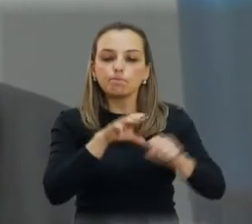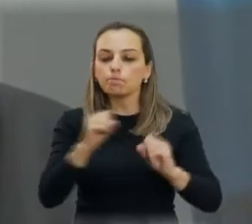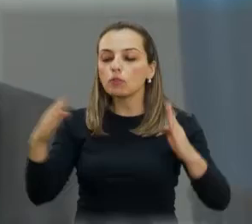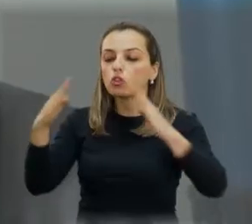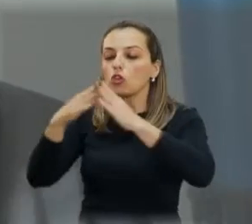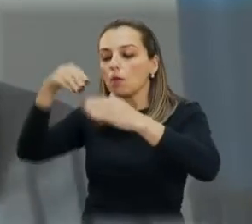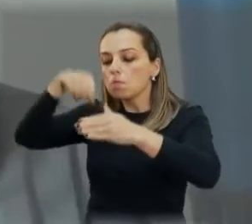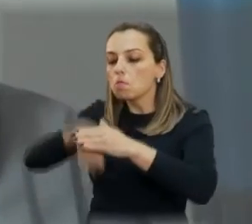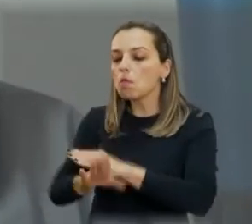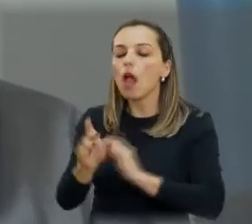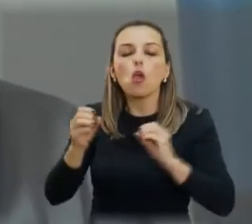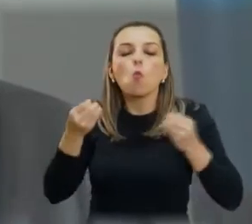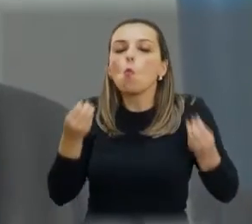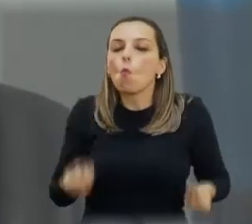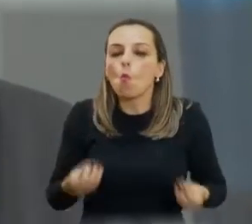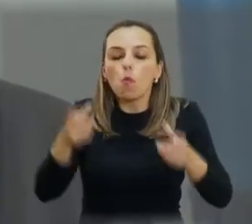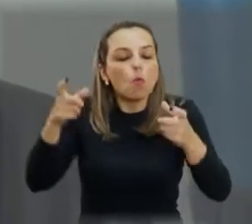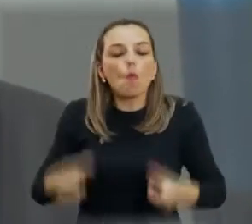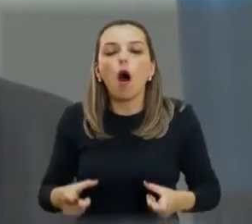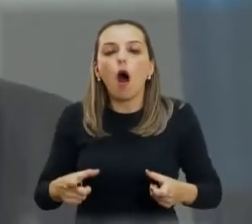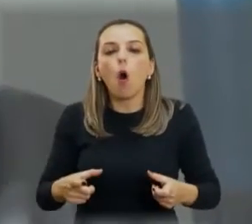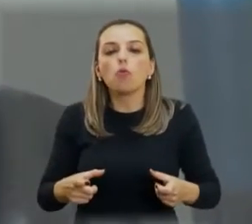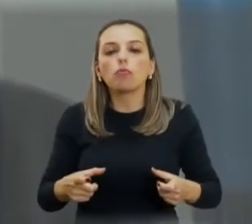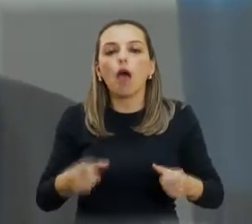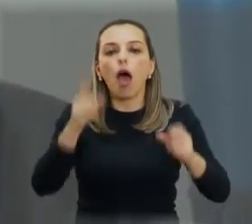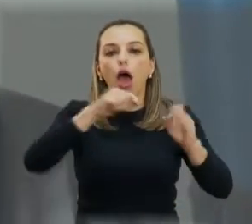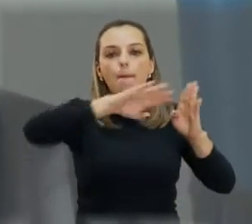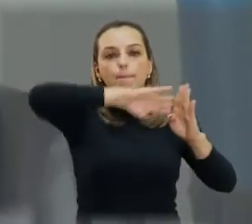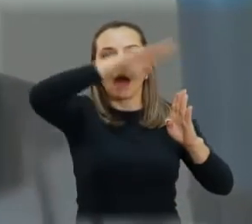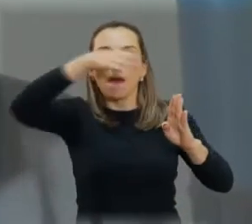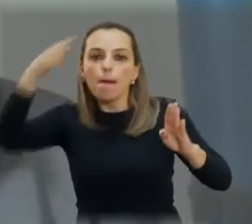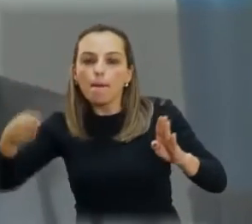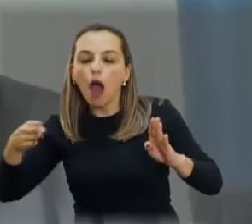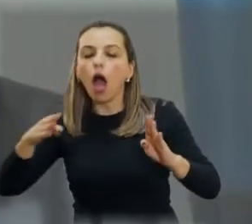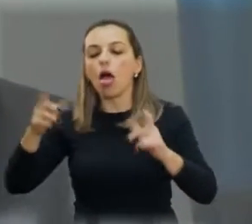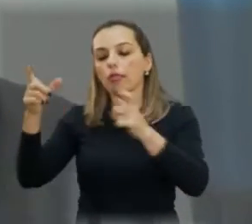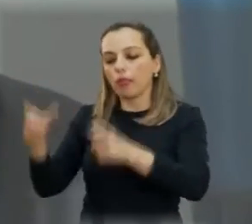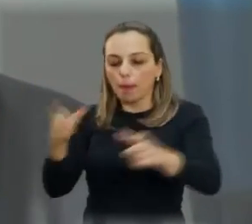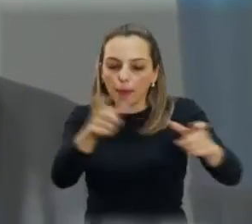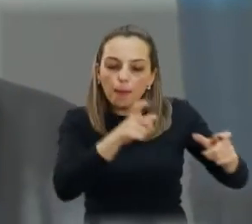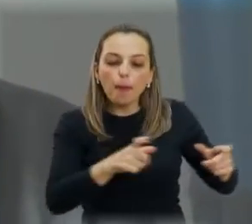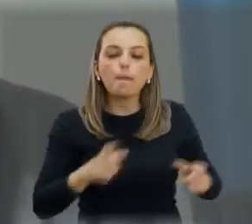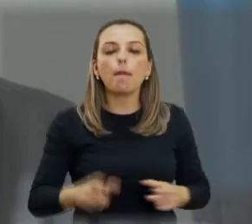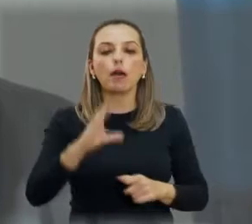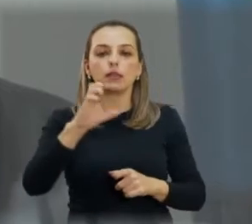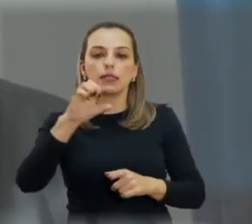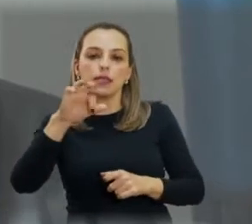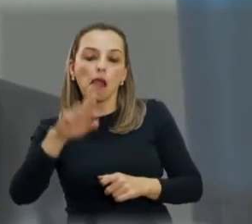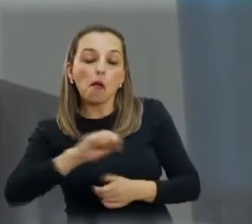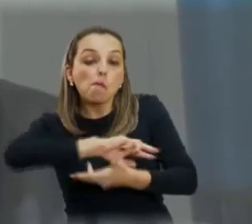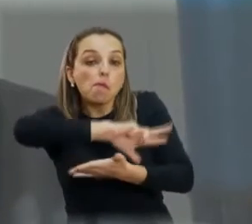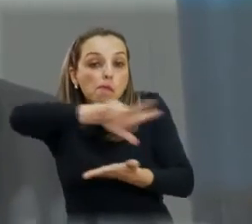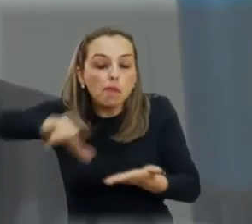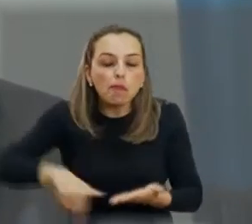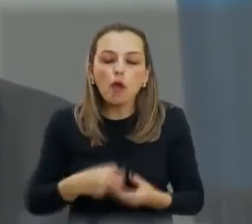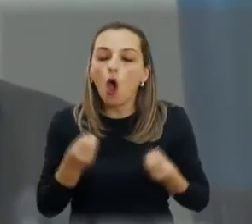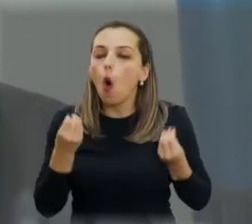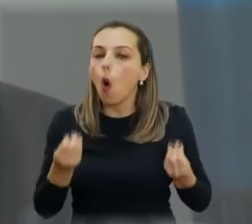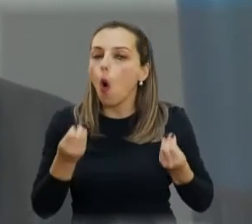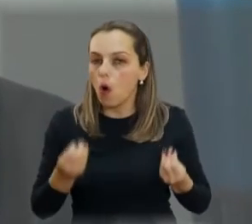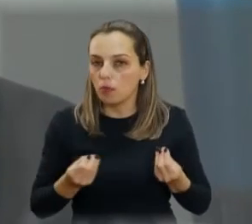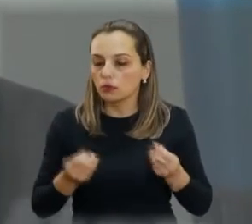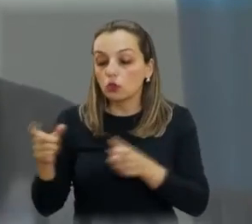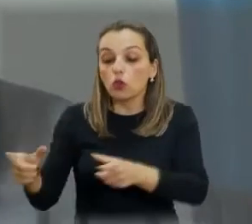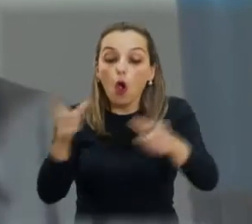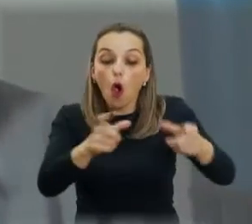da pista, no Gigantão, embora é impossível estar em obra, desculpe, no CEAR, enfim, alguma coisa precisa ser feita por esses